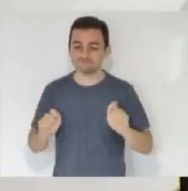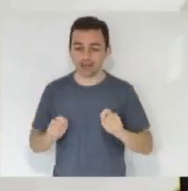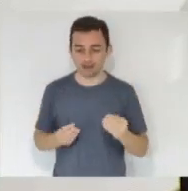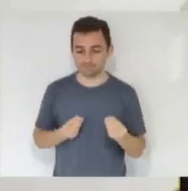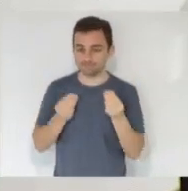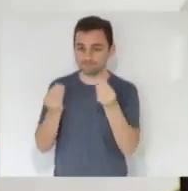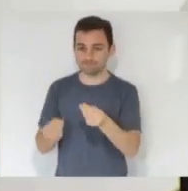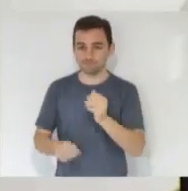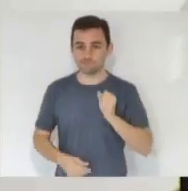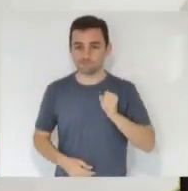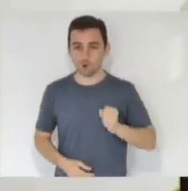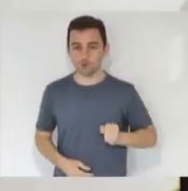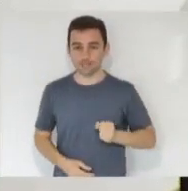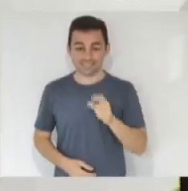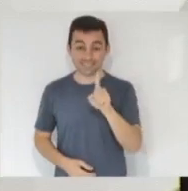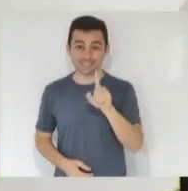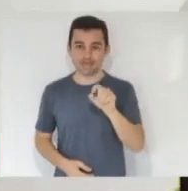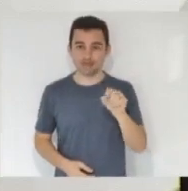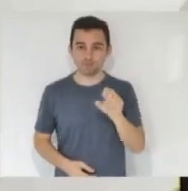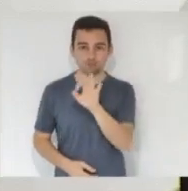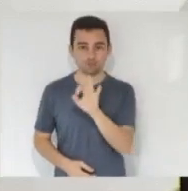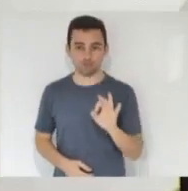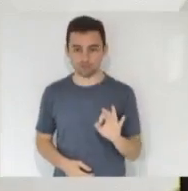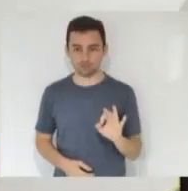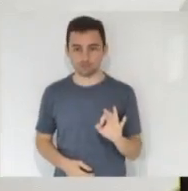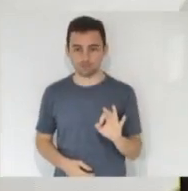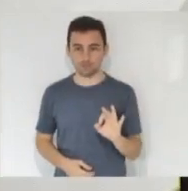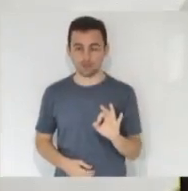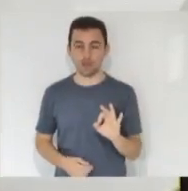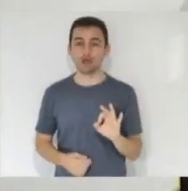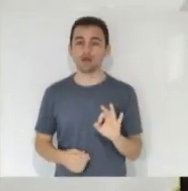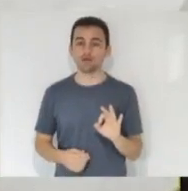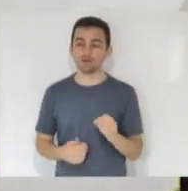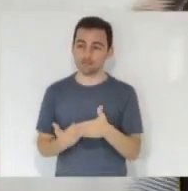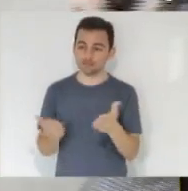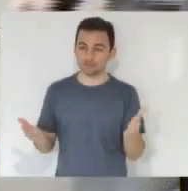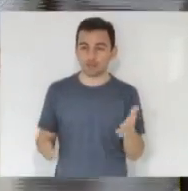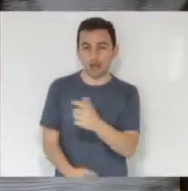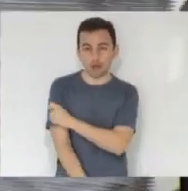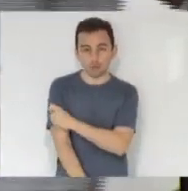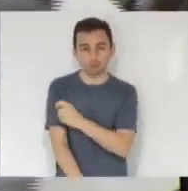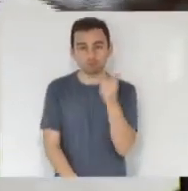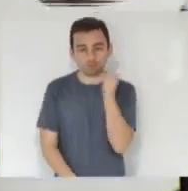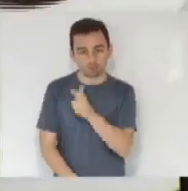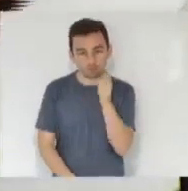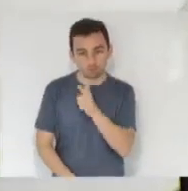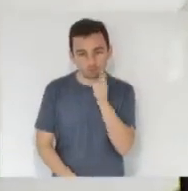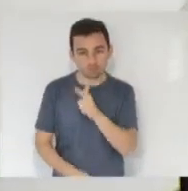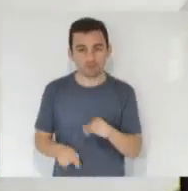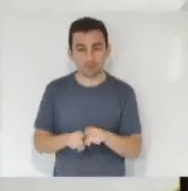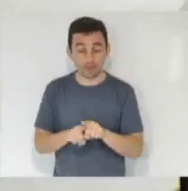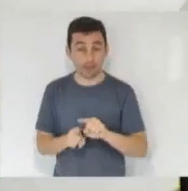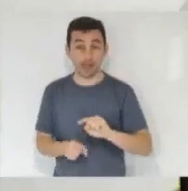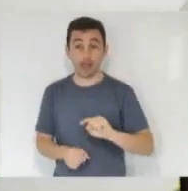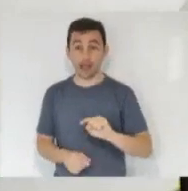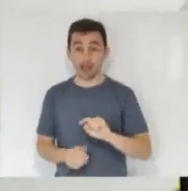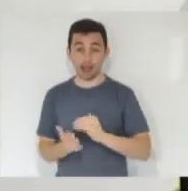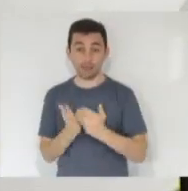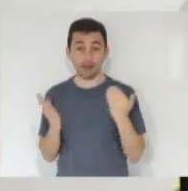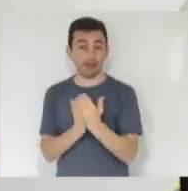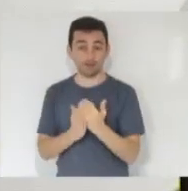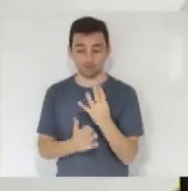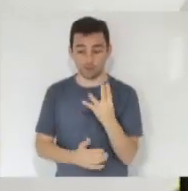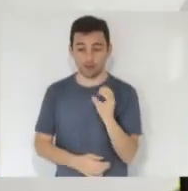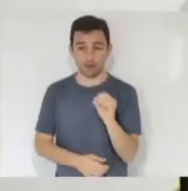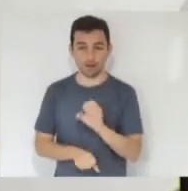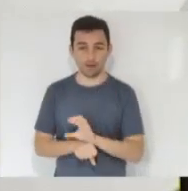até 100% para os alunos que poderão ser beneficiados, com mais de 40 cursos